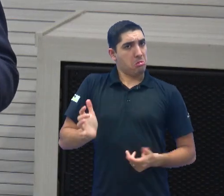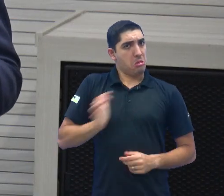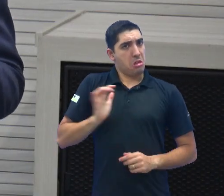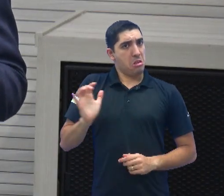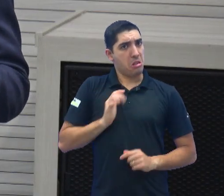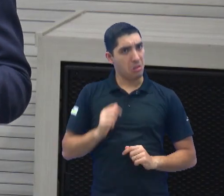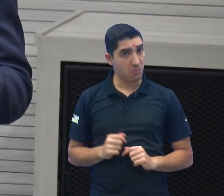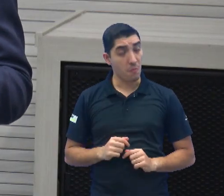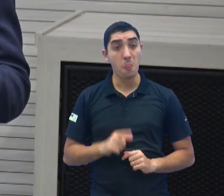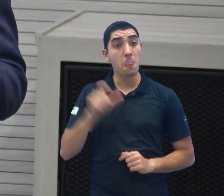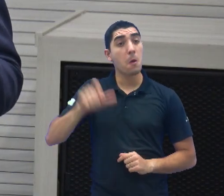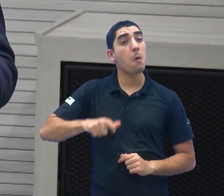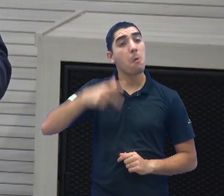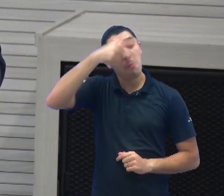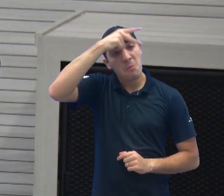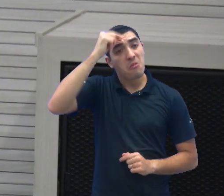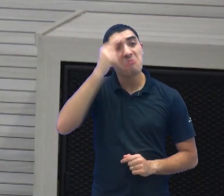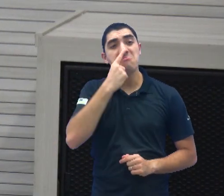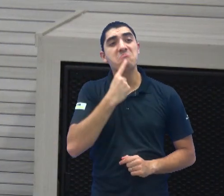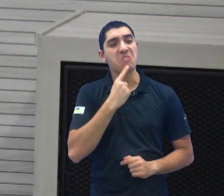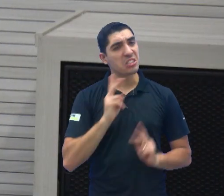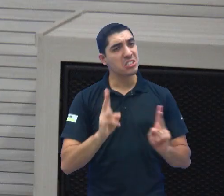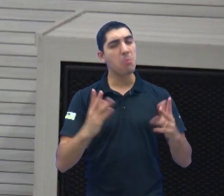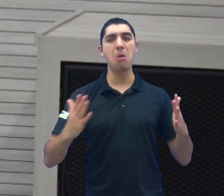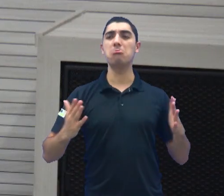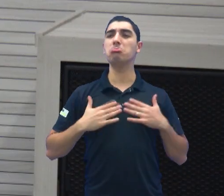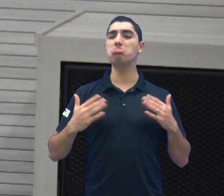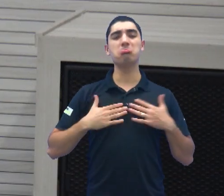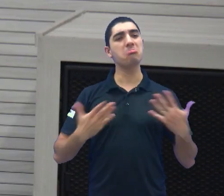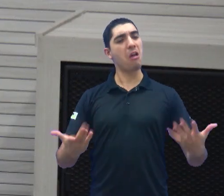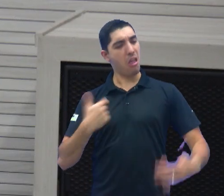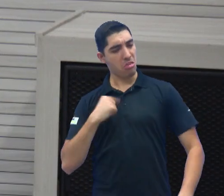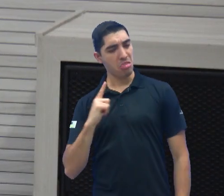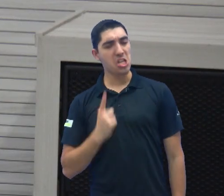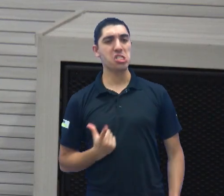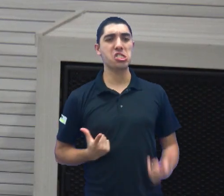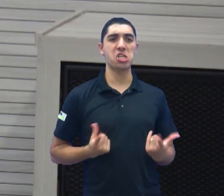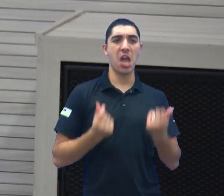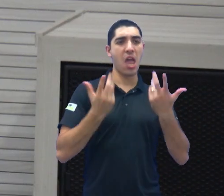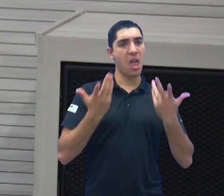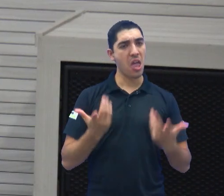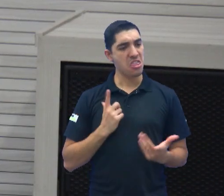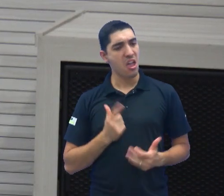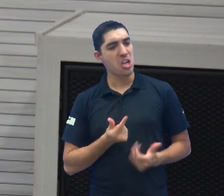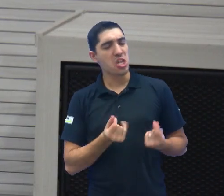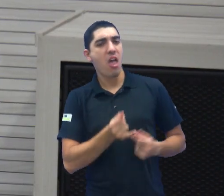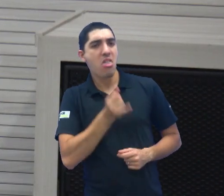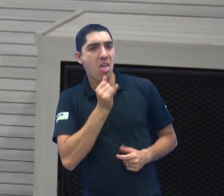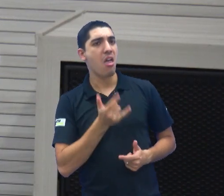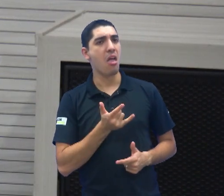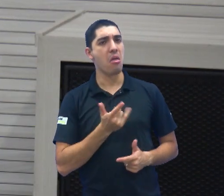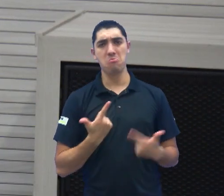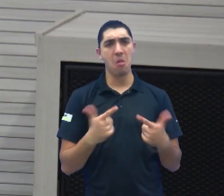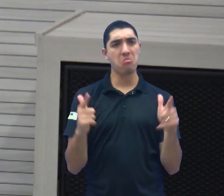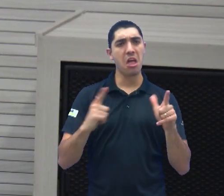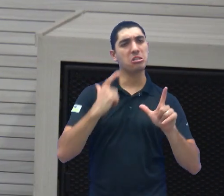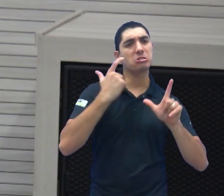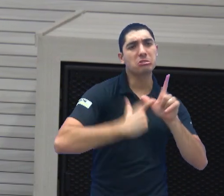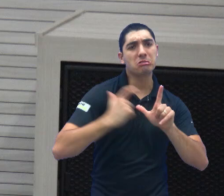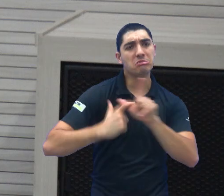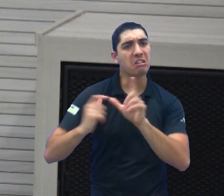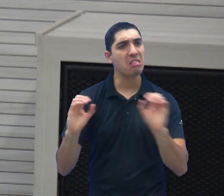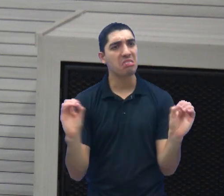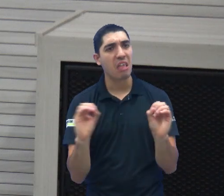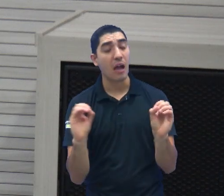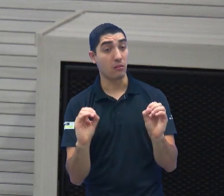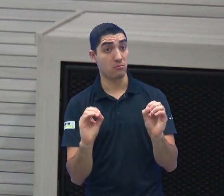prefeito bate no peito aí para dizer que tem dinheiro sobrando, que não precisa, que não tem dívida, nada. A gente